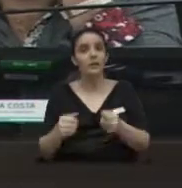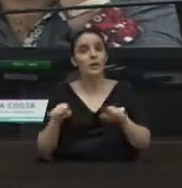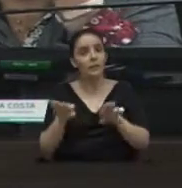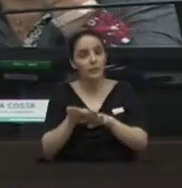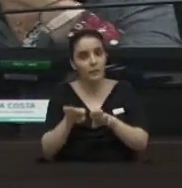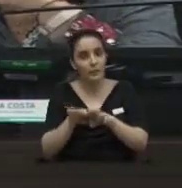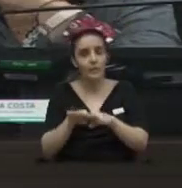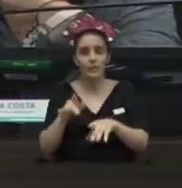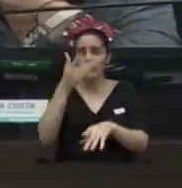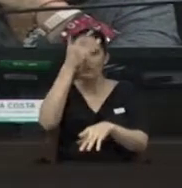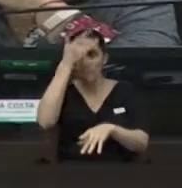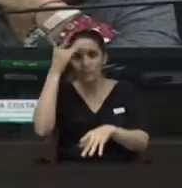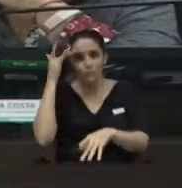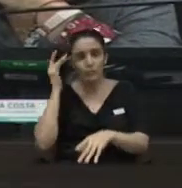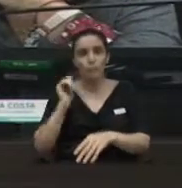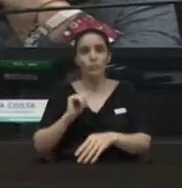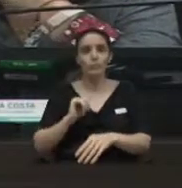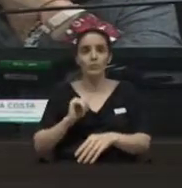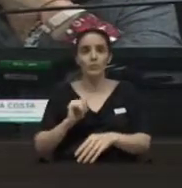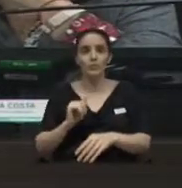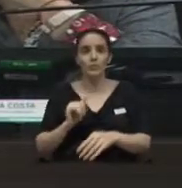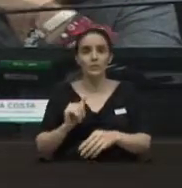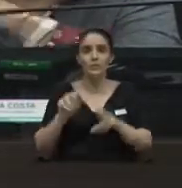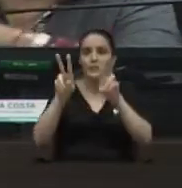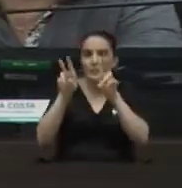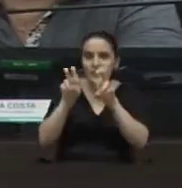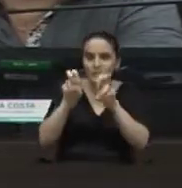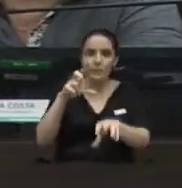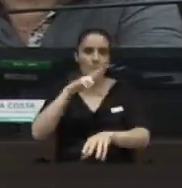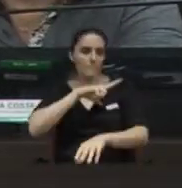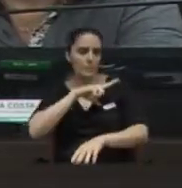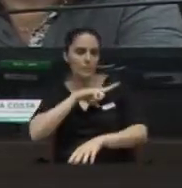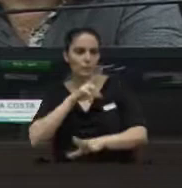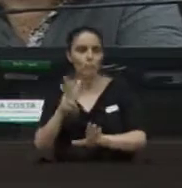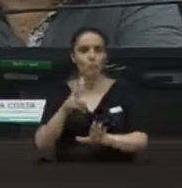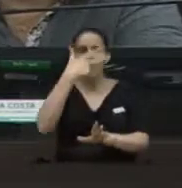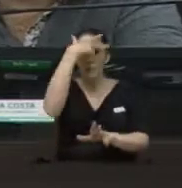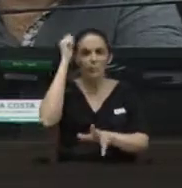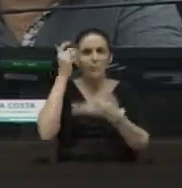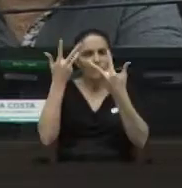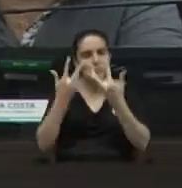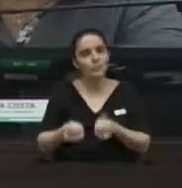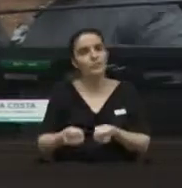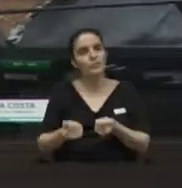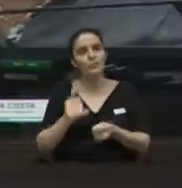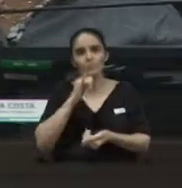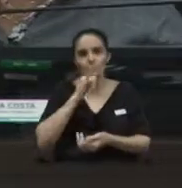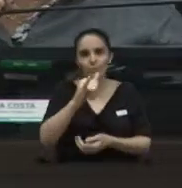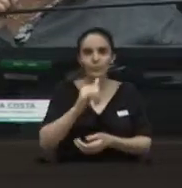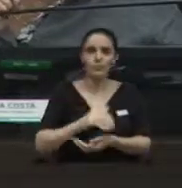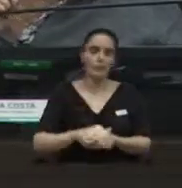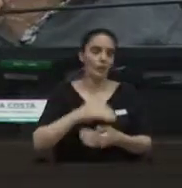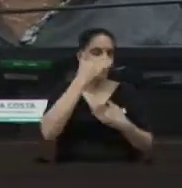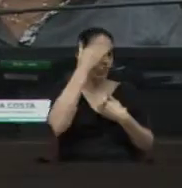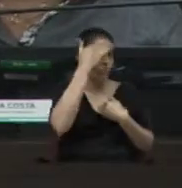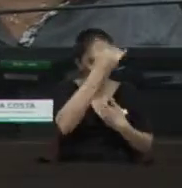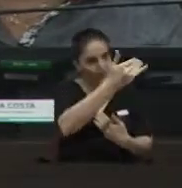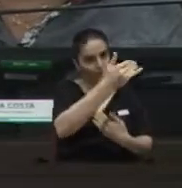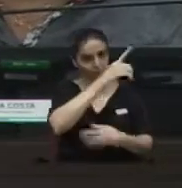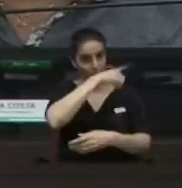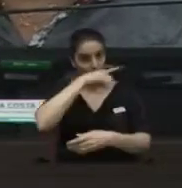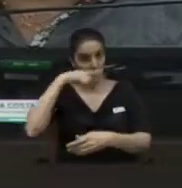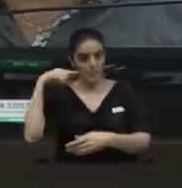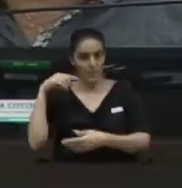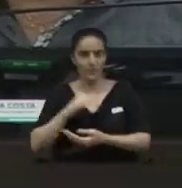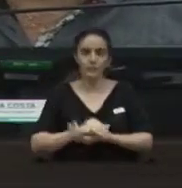particularidades. É isso que eu quero deixar de mensagem mais uma vez para vocês. Obrigada. Eu